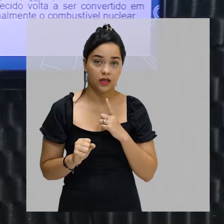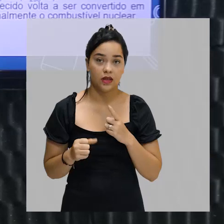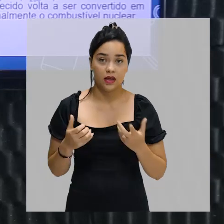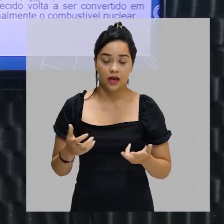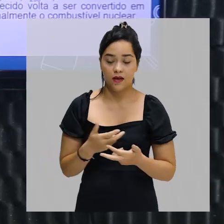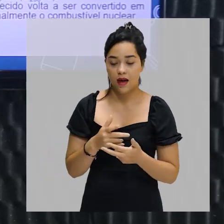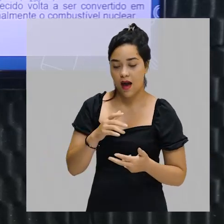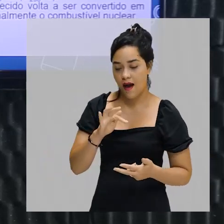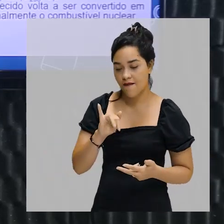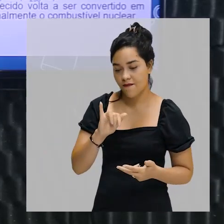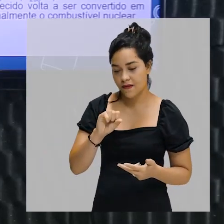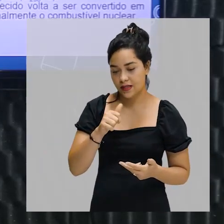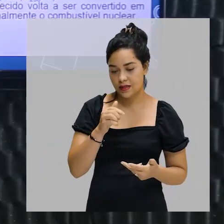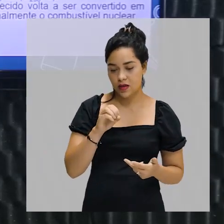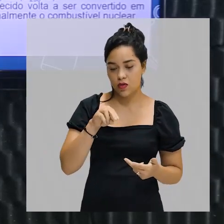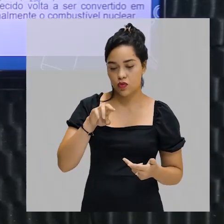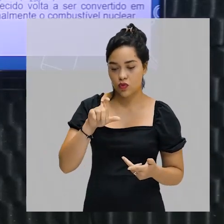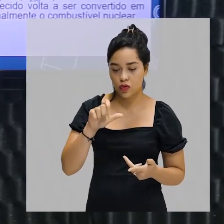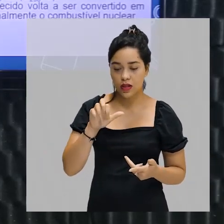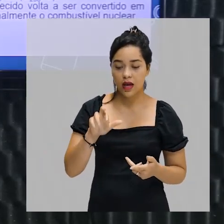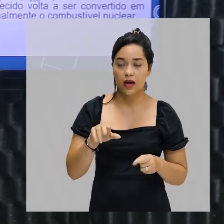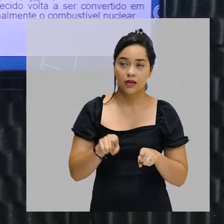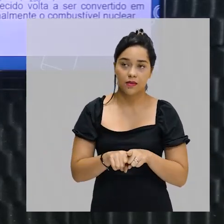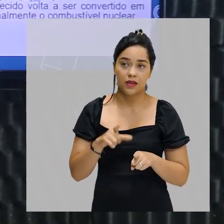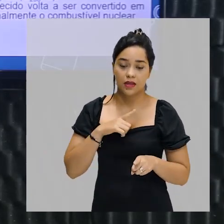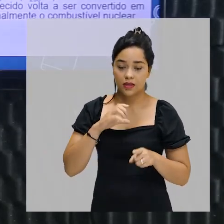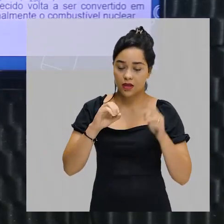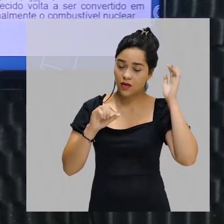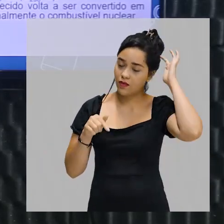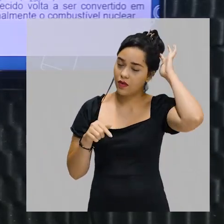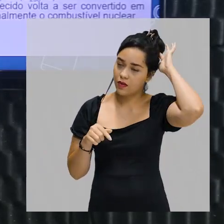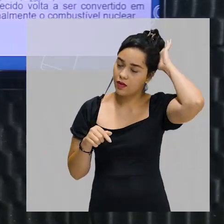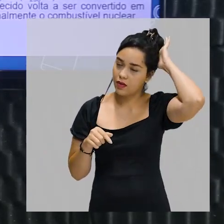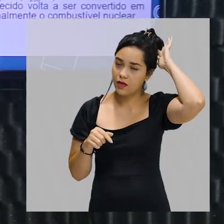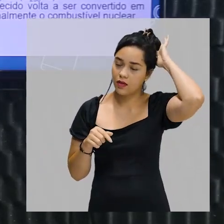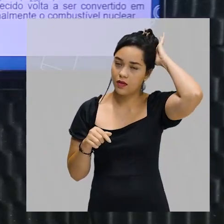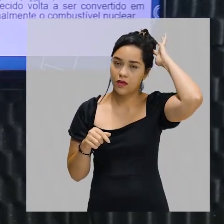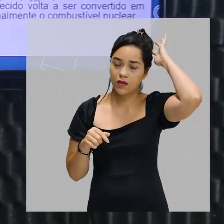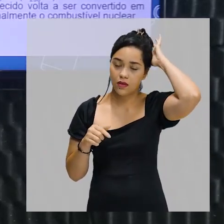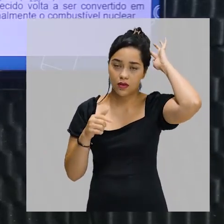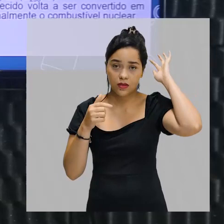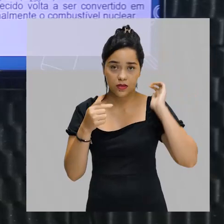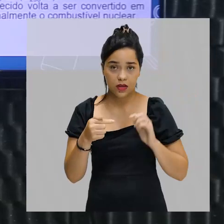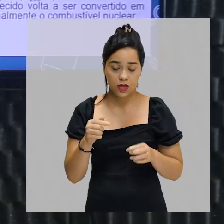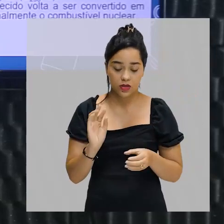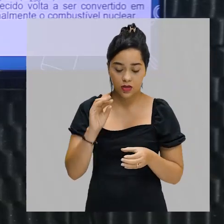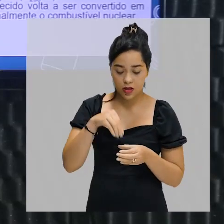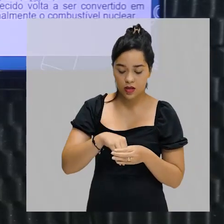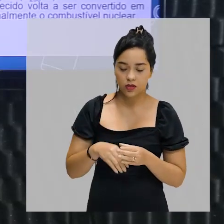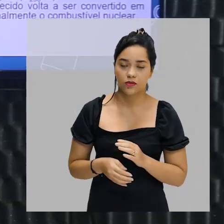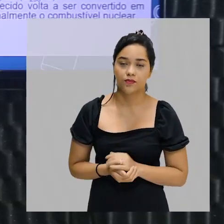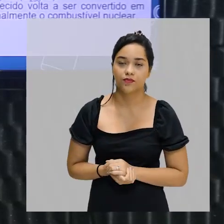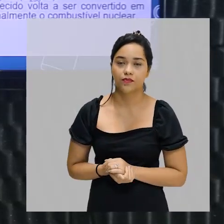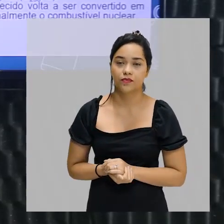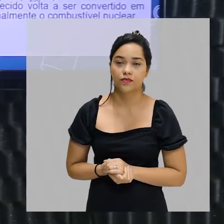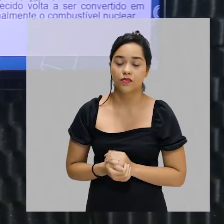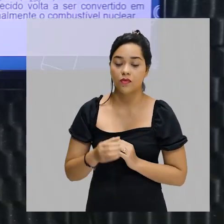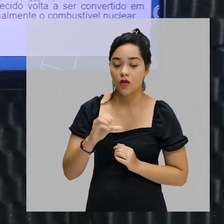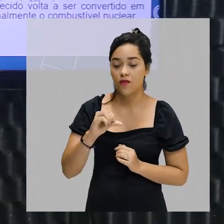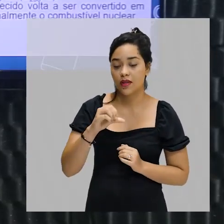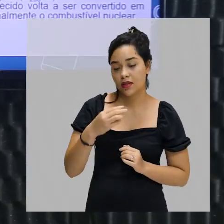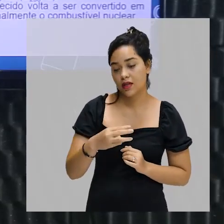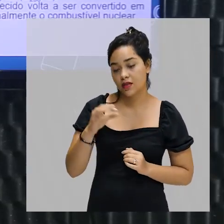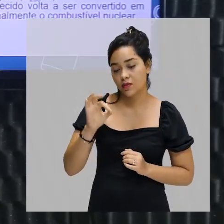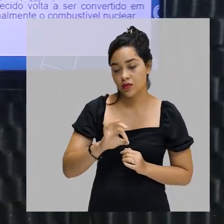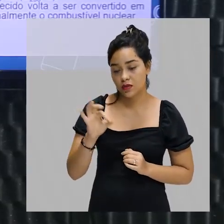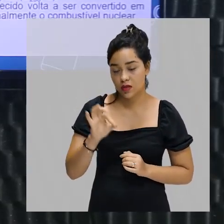a fissão nuclear, certo? Nós temos apenas 0,7% desse urânio presente dentro desse dióxido, certo?